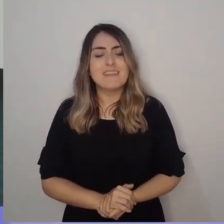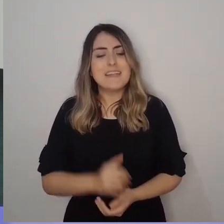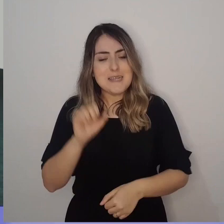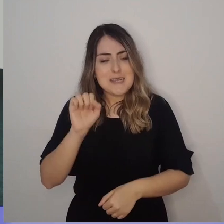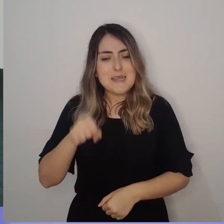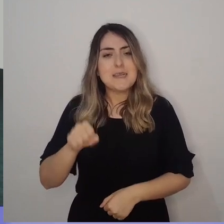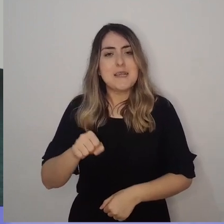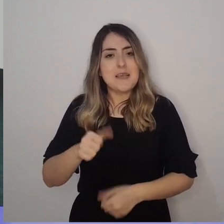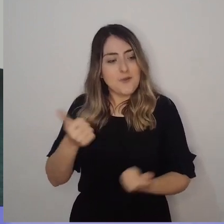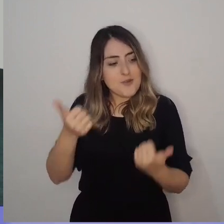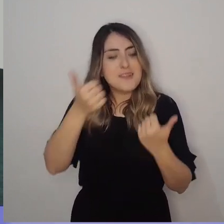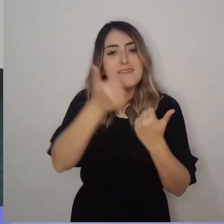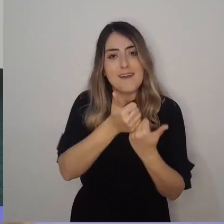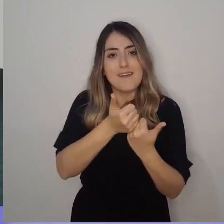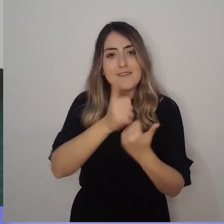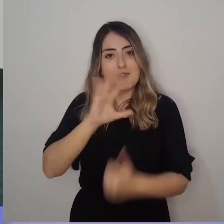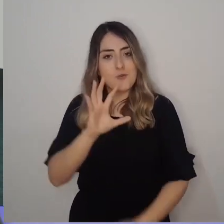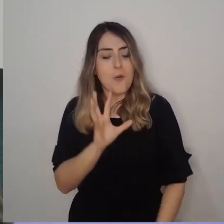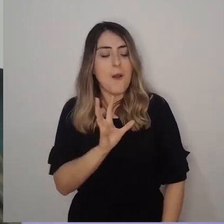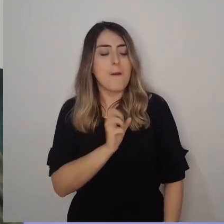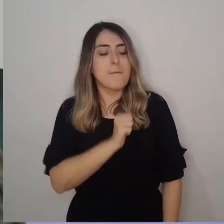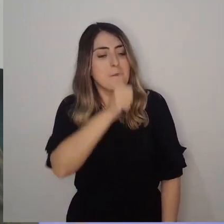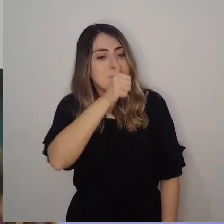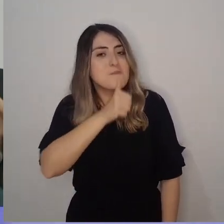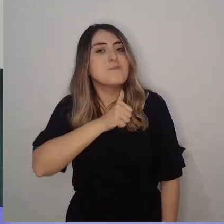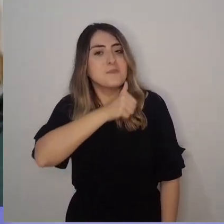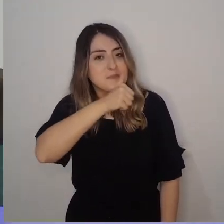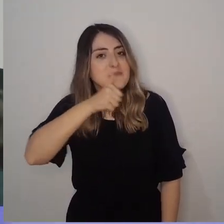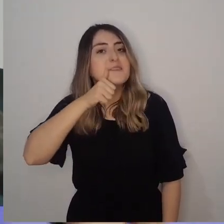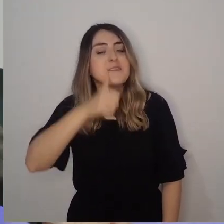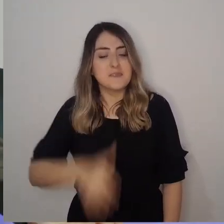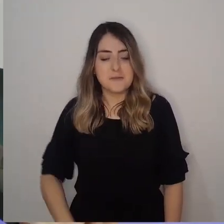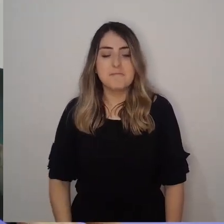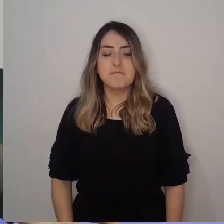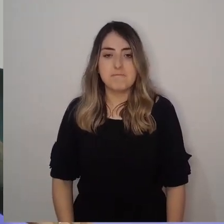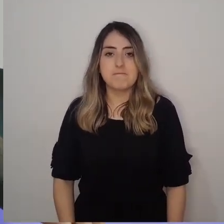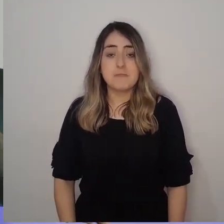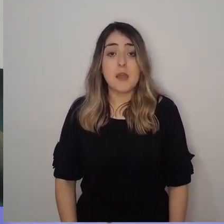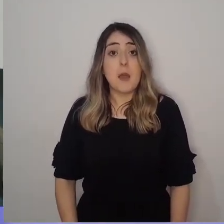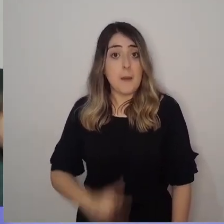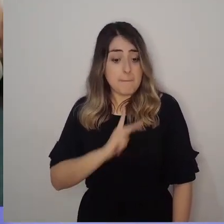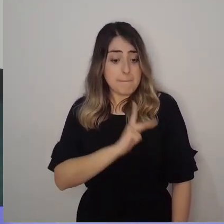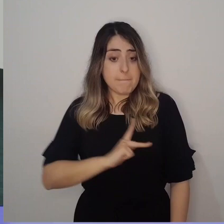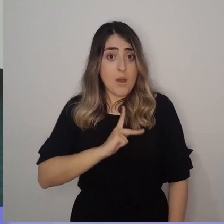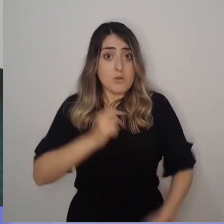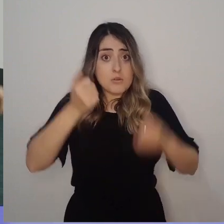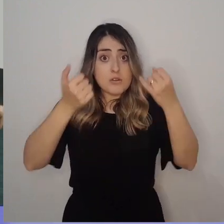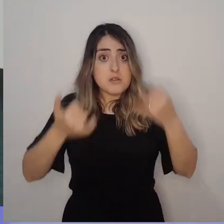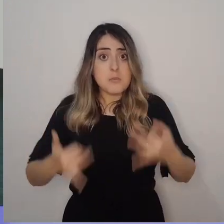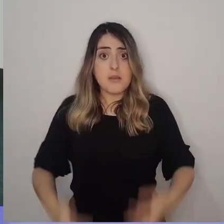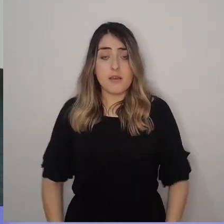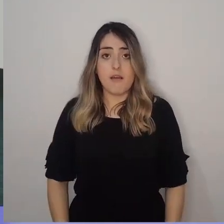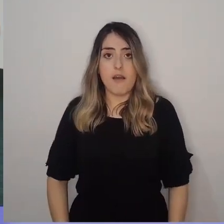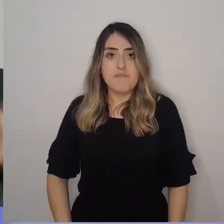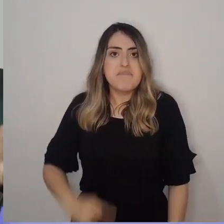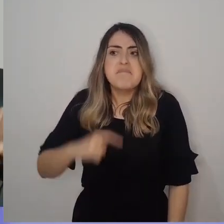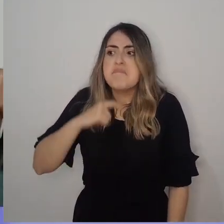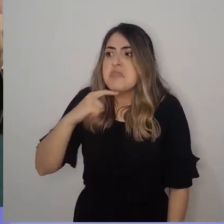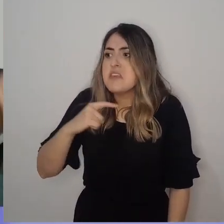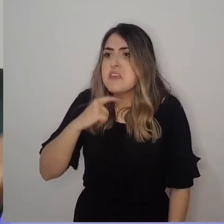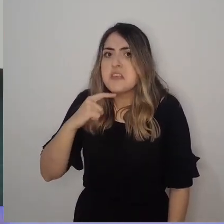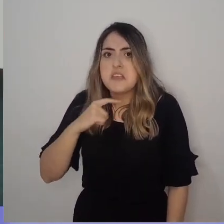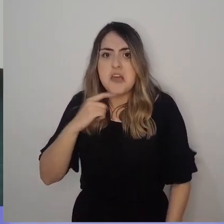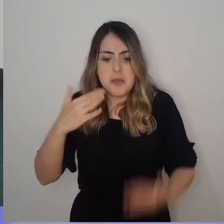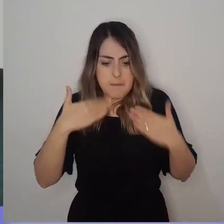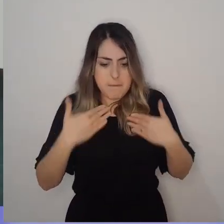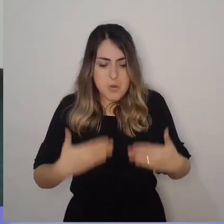isso que acontece. Paulo usa esse argumento no versículo 29, ninguém jamais odiou o próprio corpo, antes alimenta, dele cuida, e